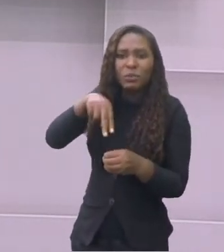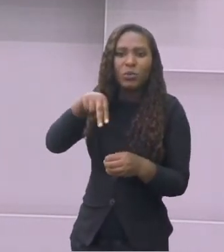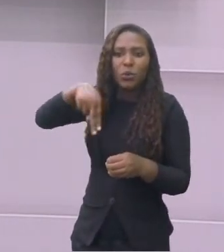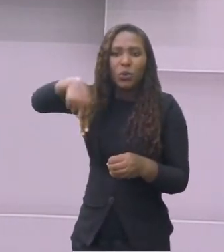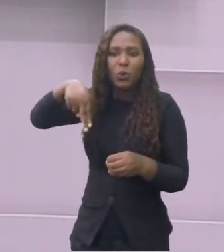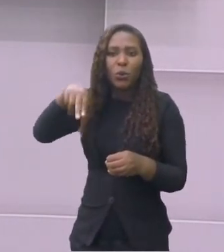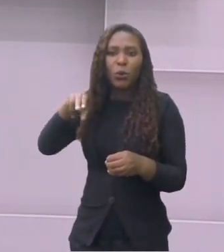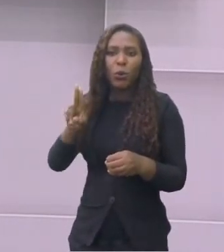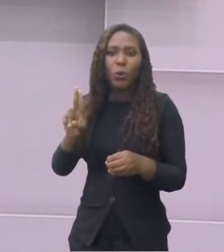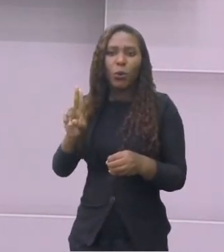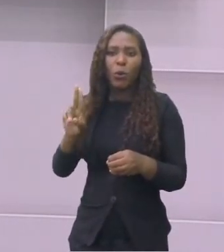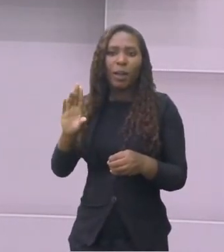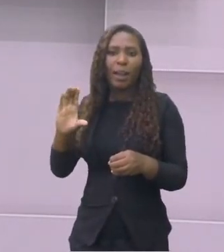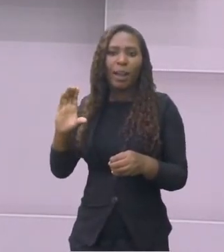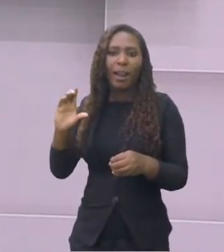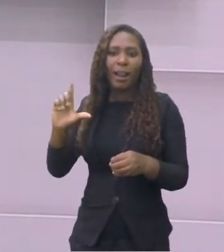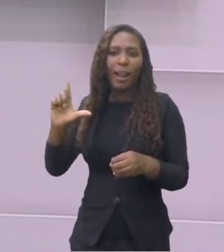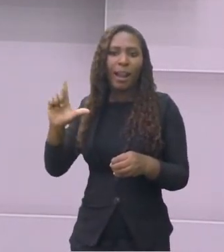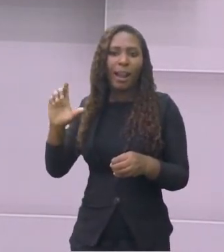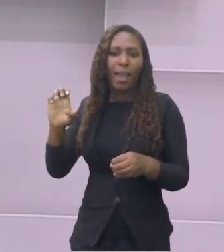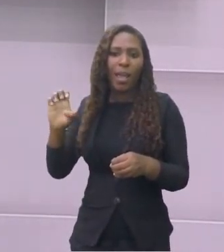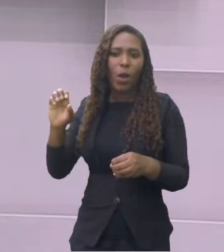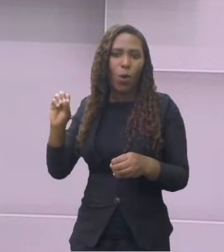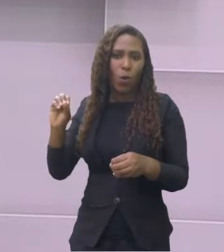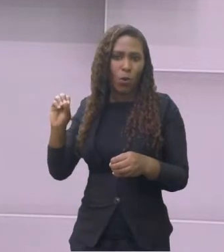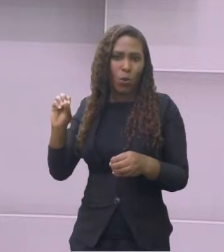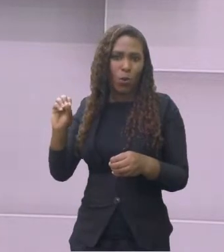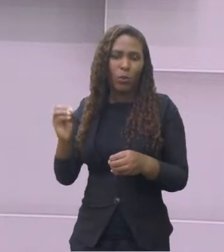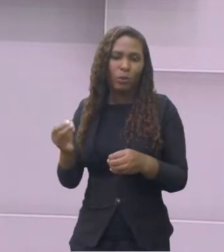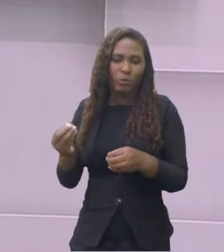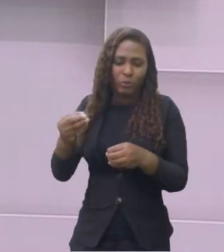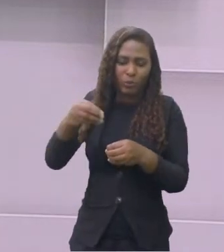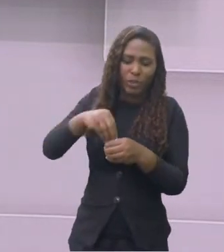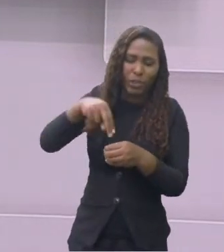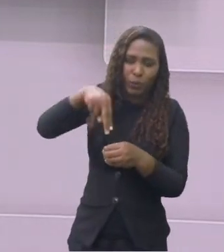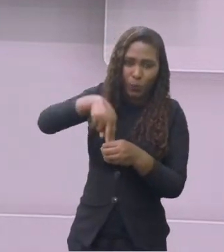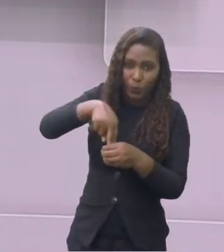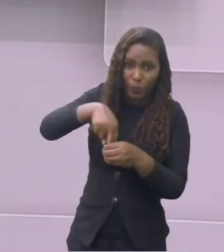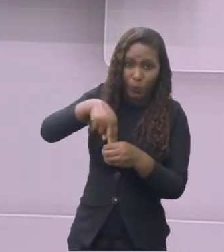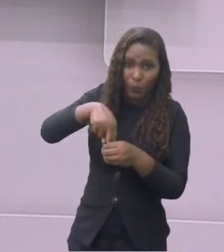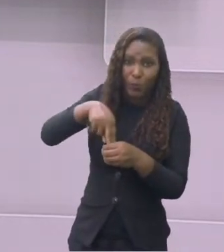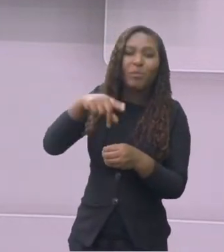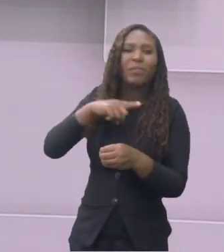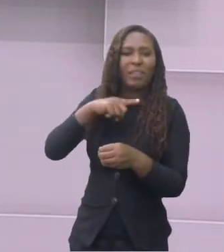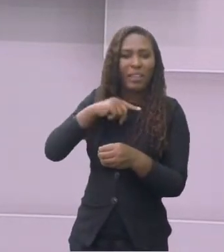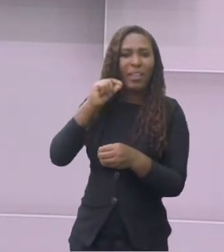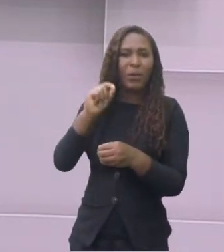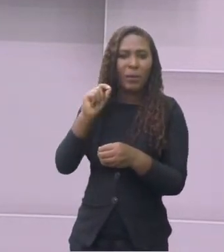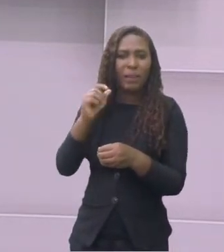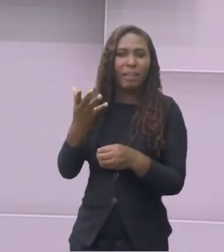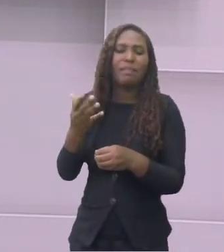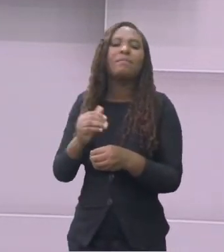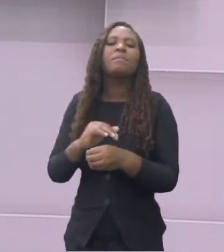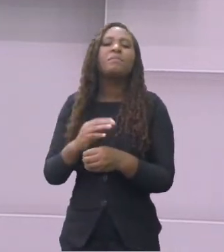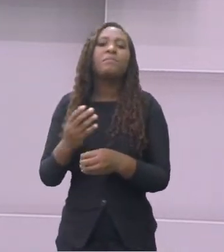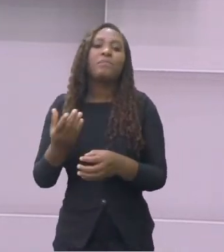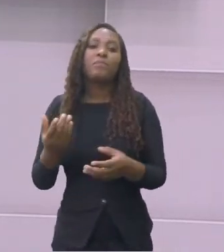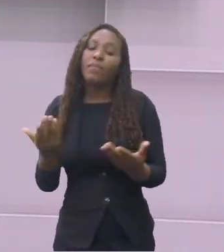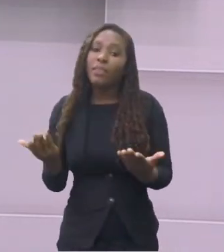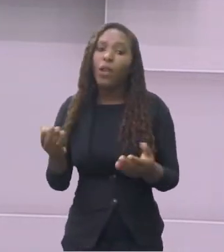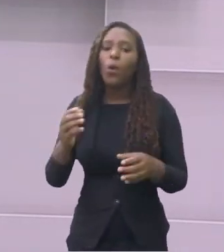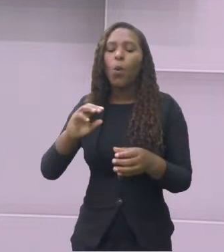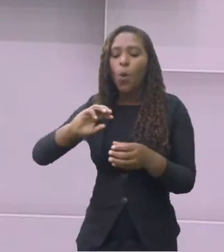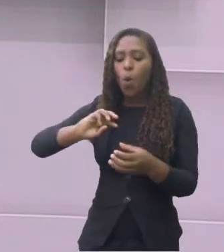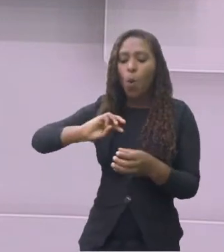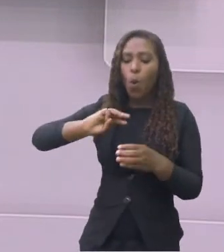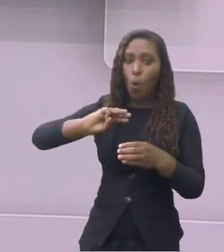relação que nós acabamos de fazer. Magmática, manto. O manto está no interior da